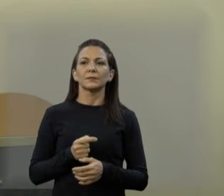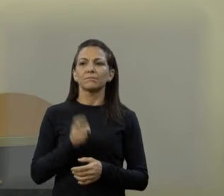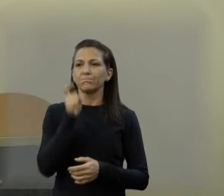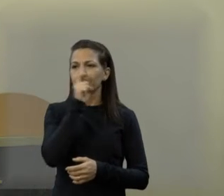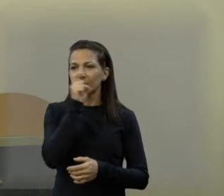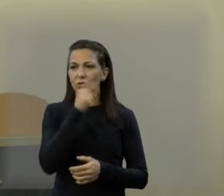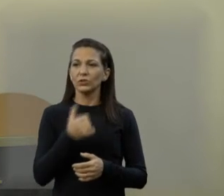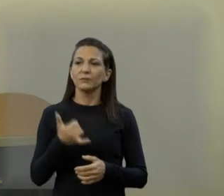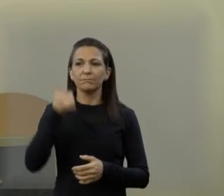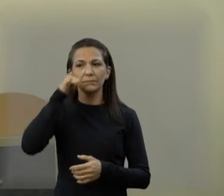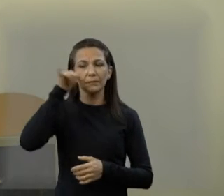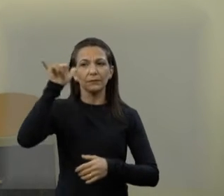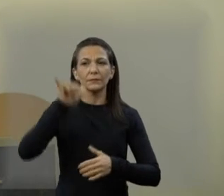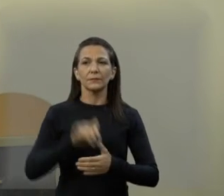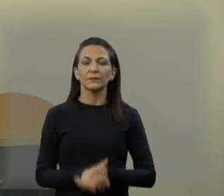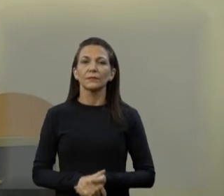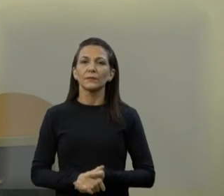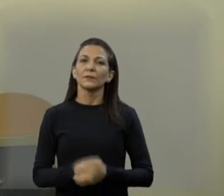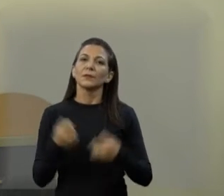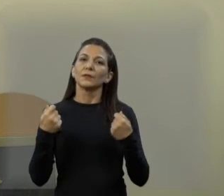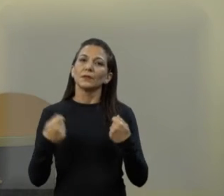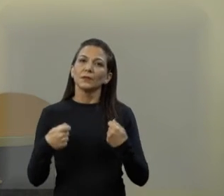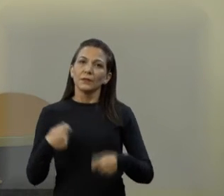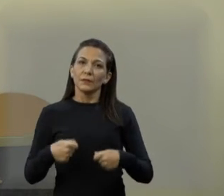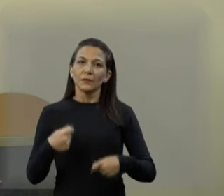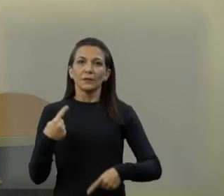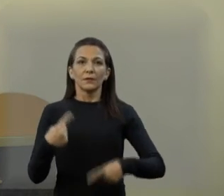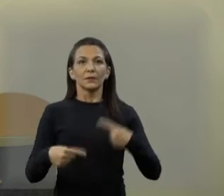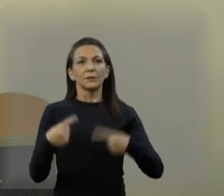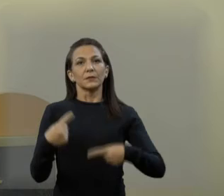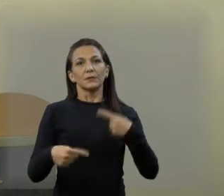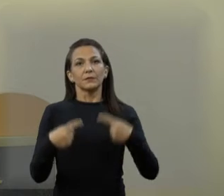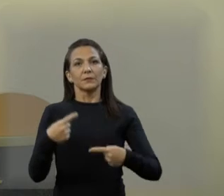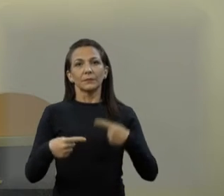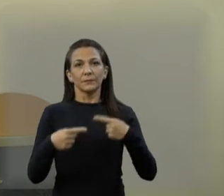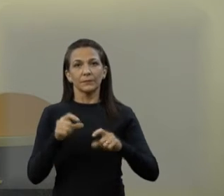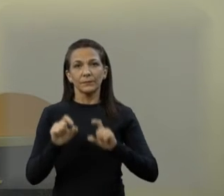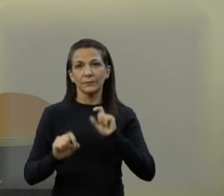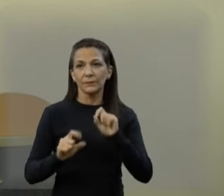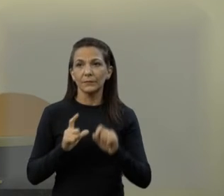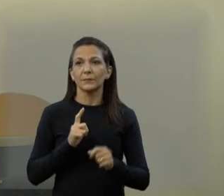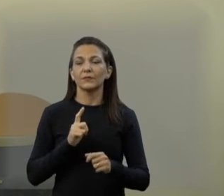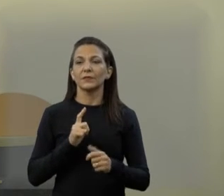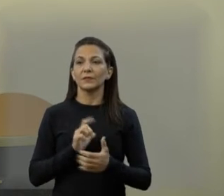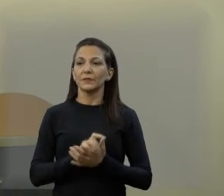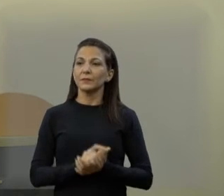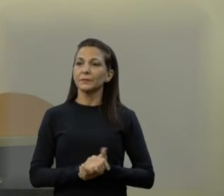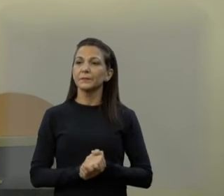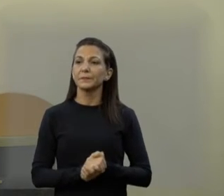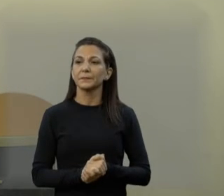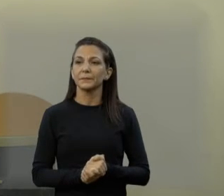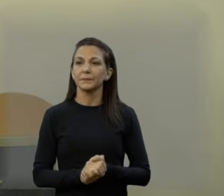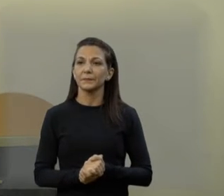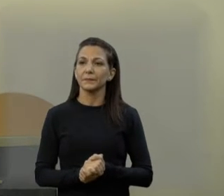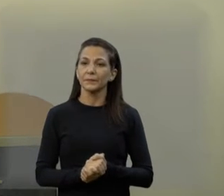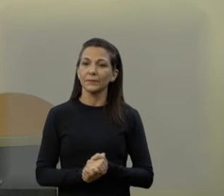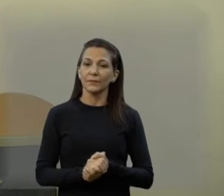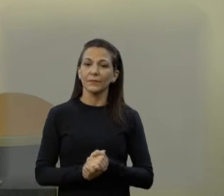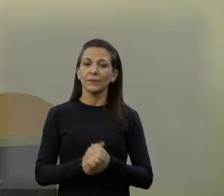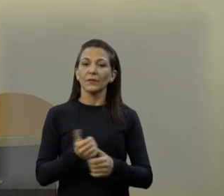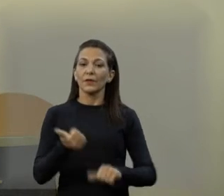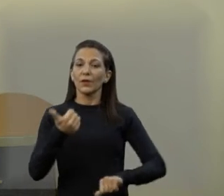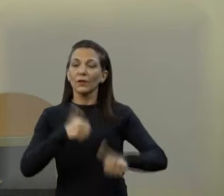bom então tem que ir debater o projeto tiver que pedir Bom dia se eu tiver